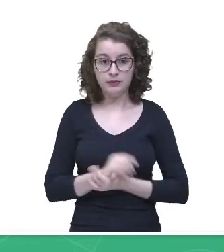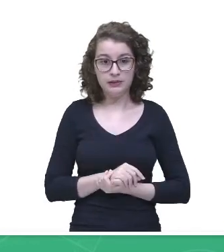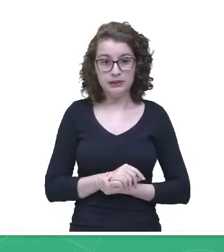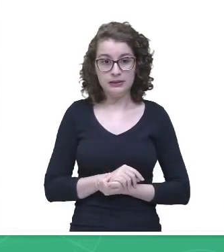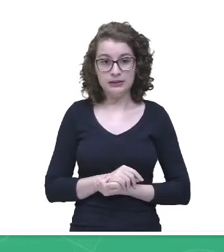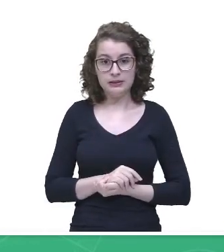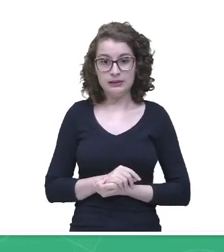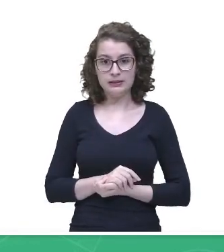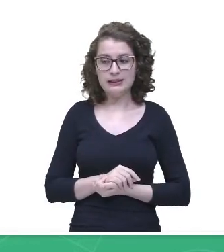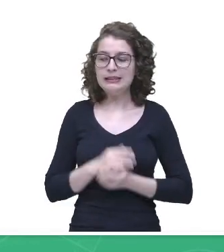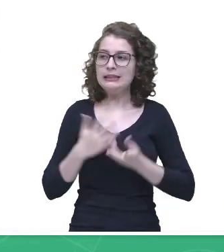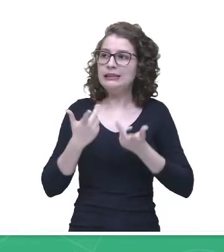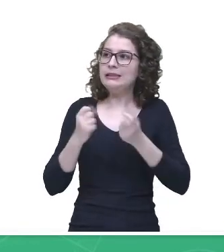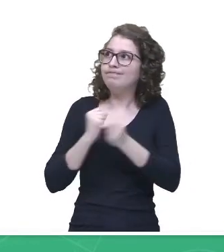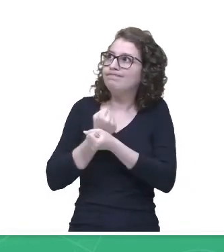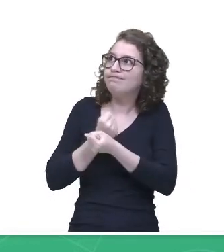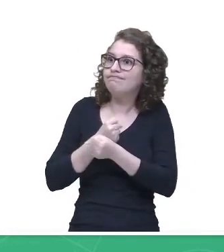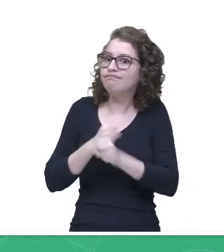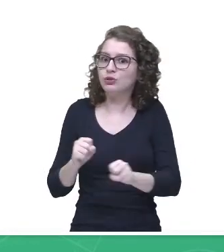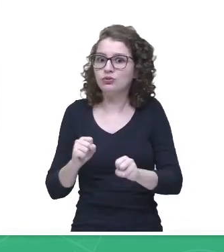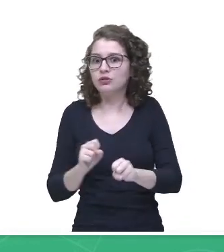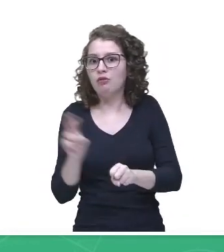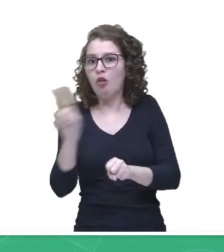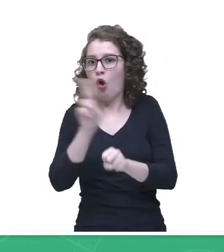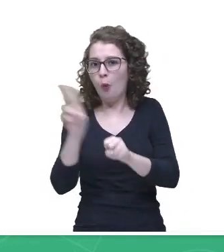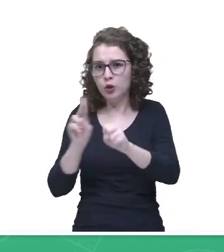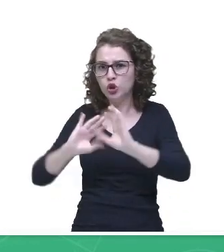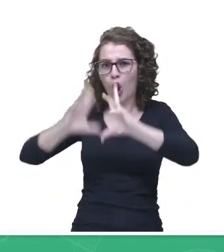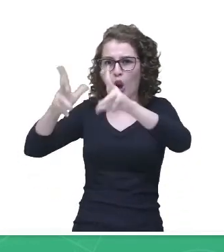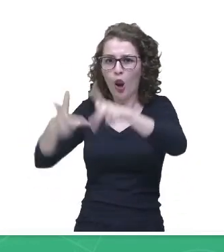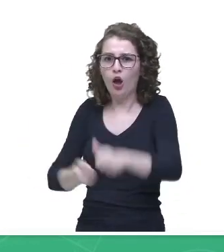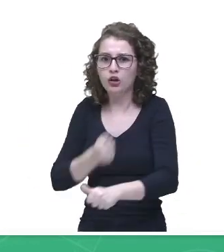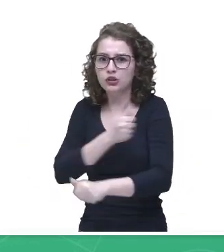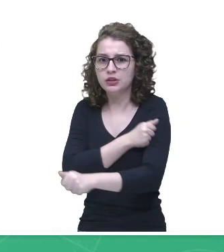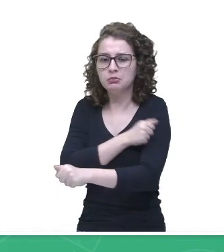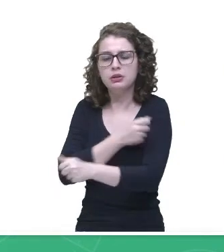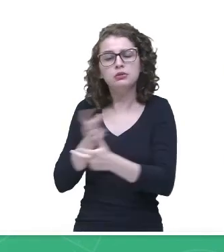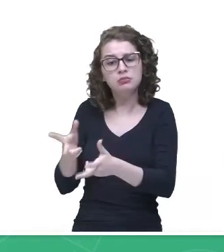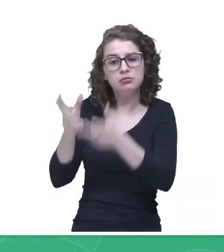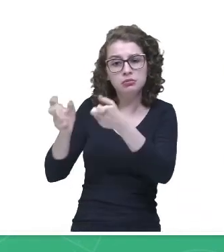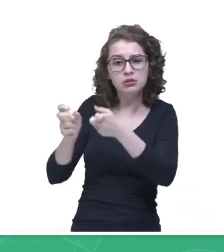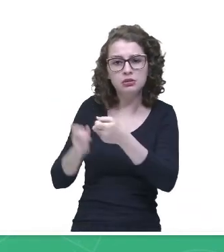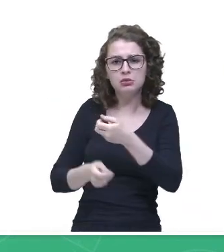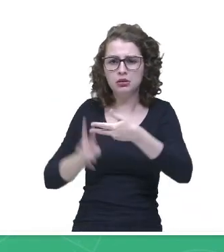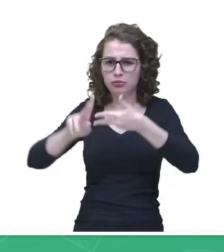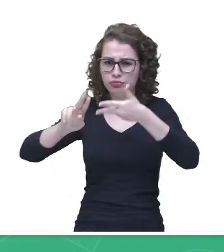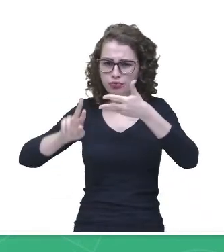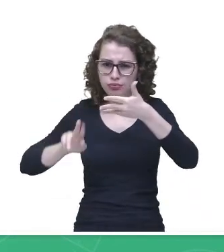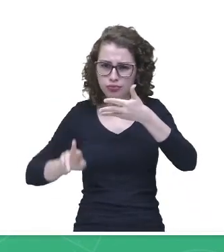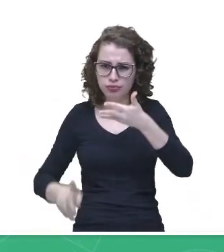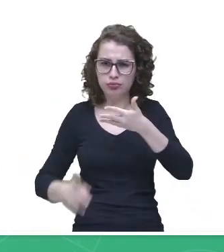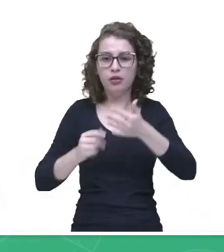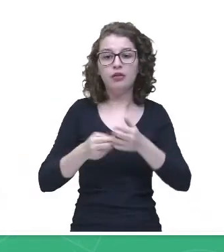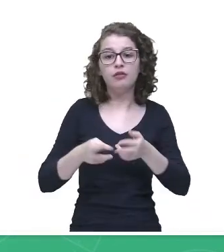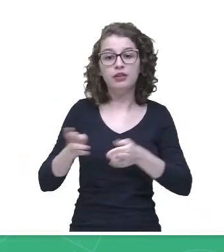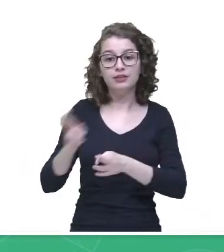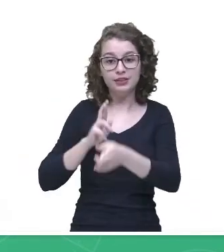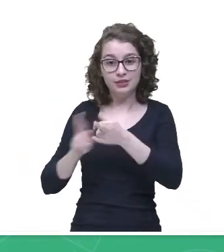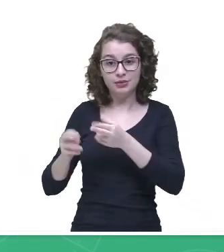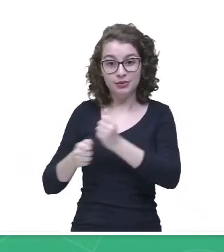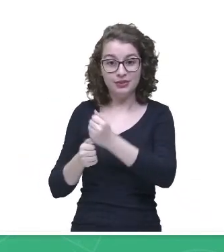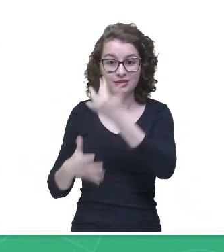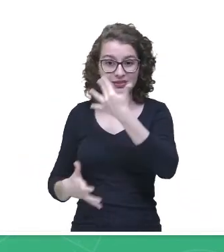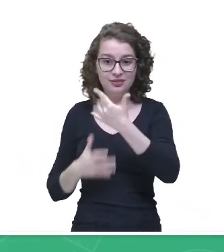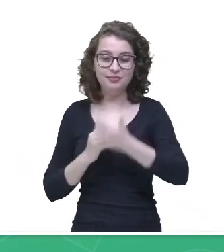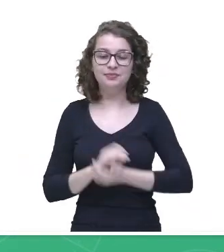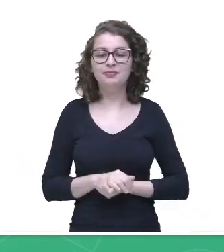o nome de todo mundo porque é muito rápido, mas eu vi que já tem várias respostas, né, ali no chat público, né? Então